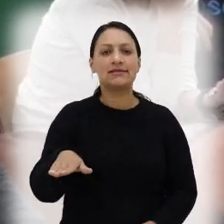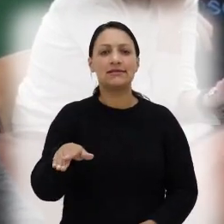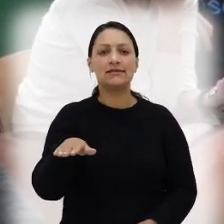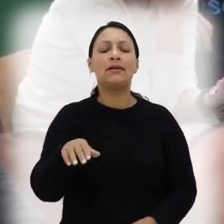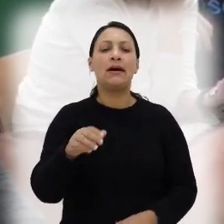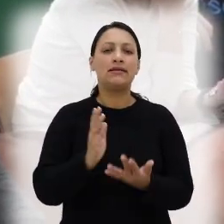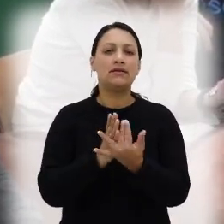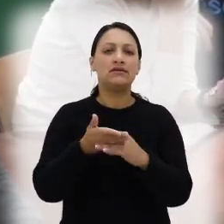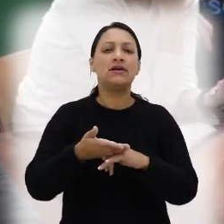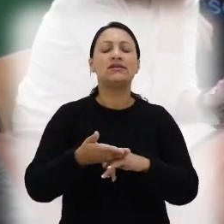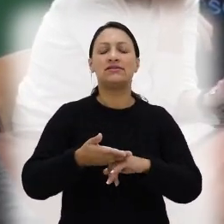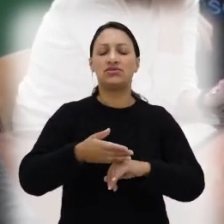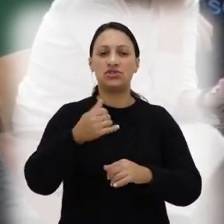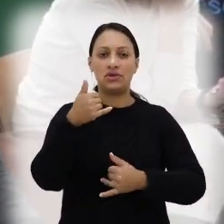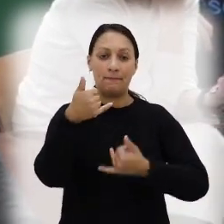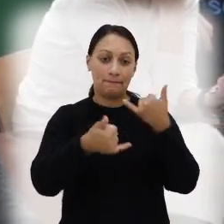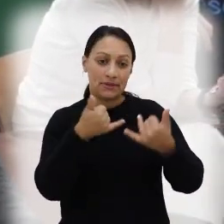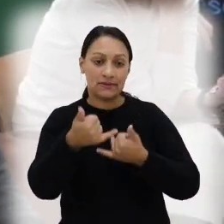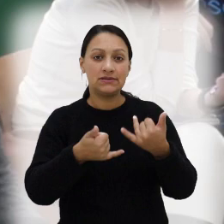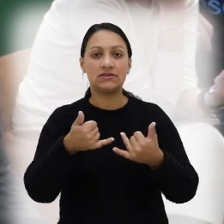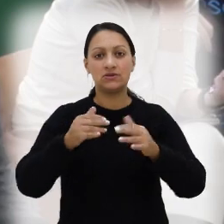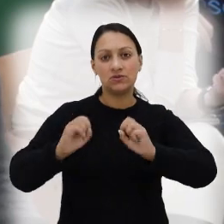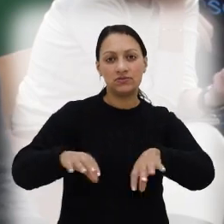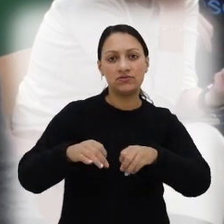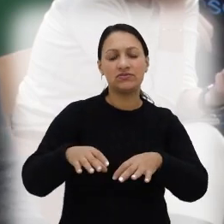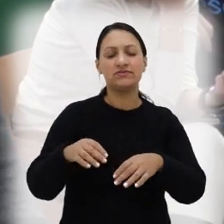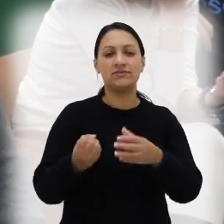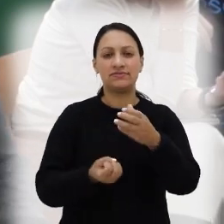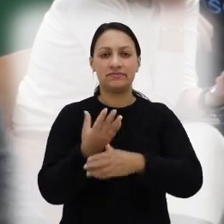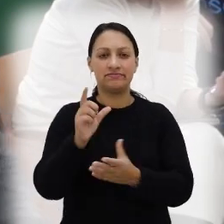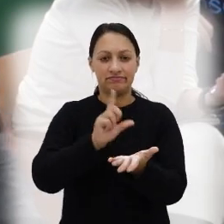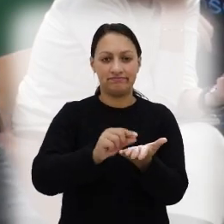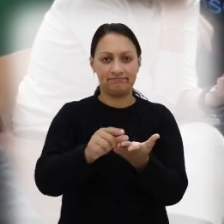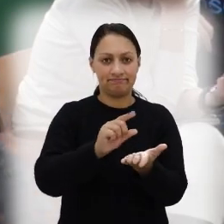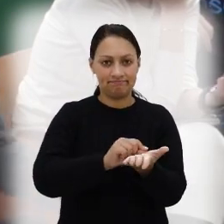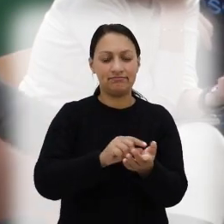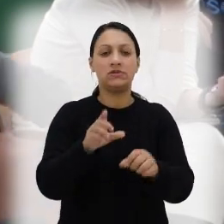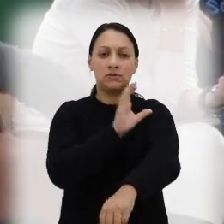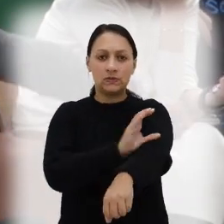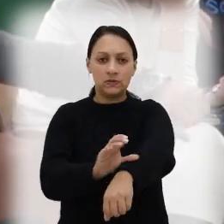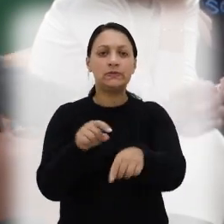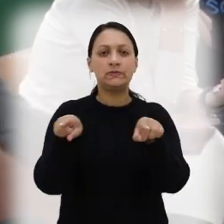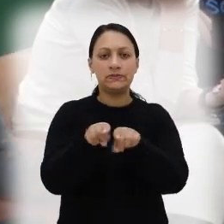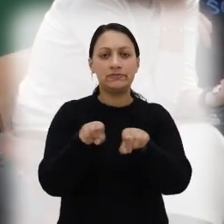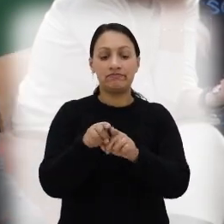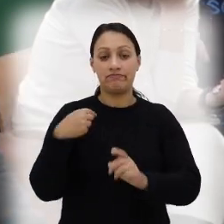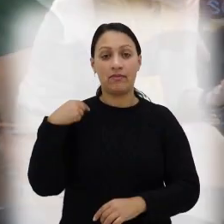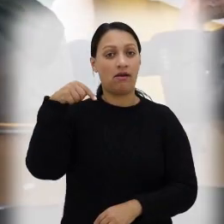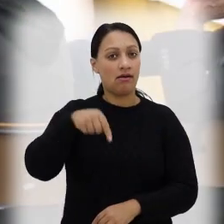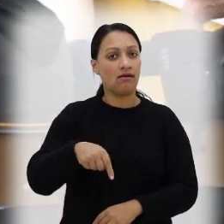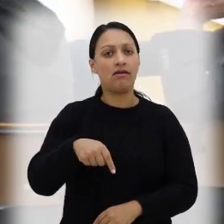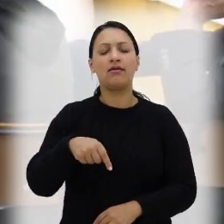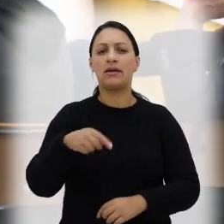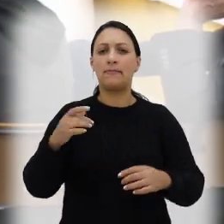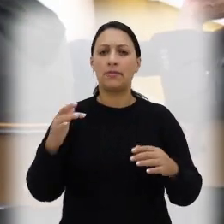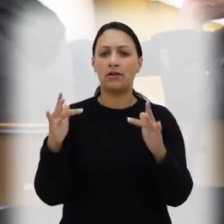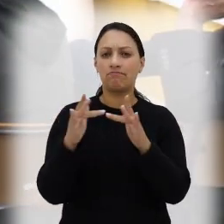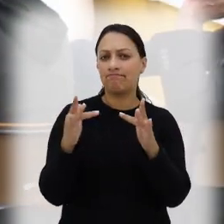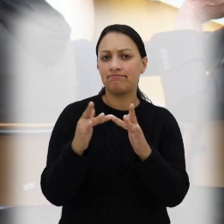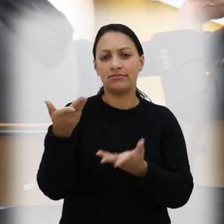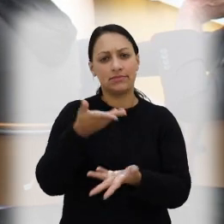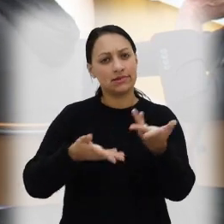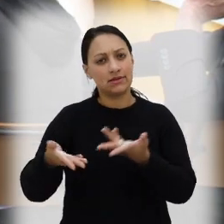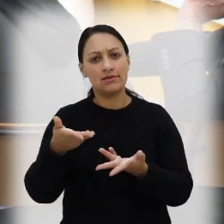de brinquedos educativos, assim, fabricados digitalmente, e cursos também. Estamos aqui, então, para conexões,